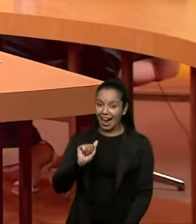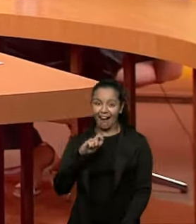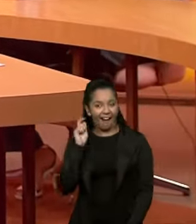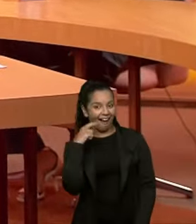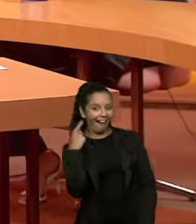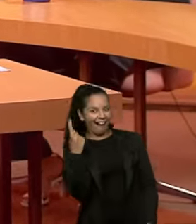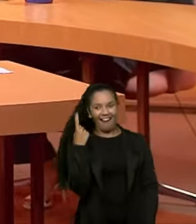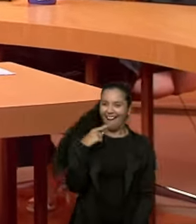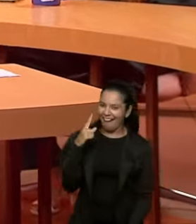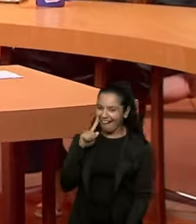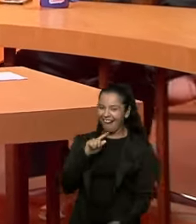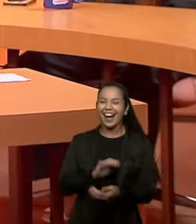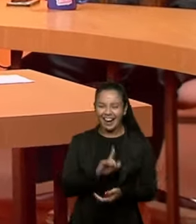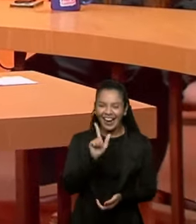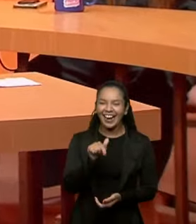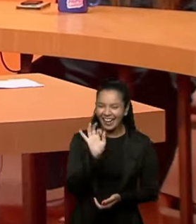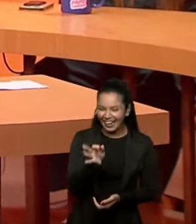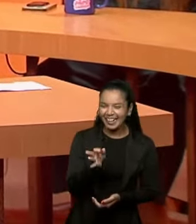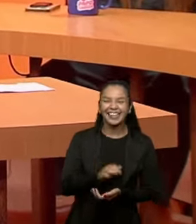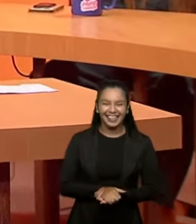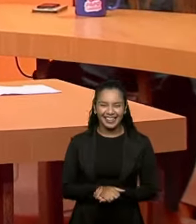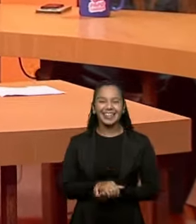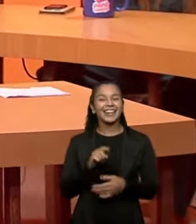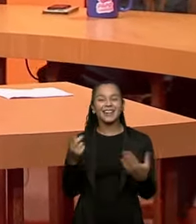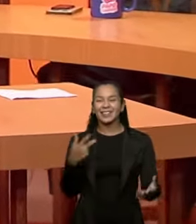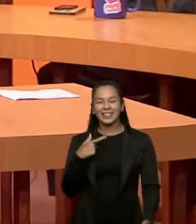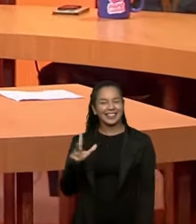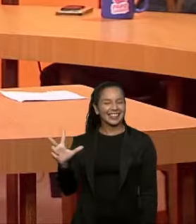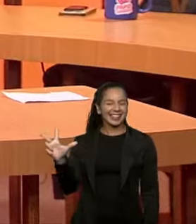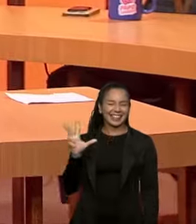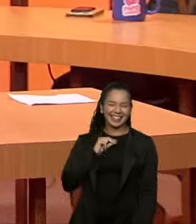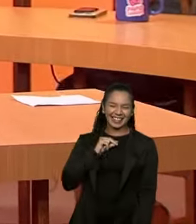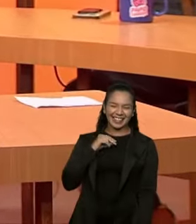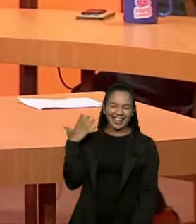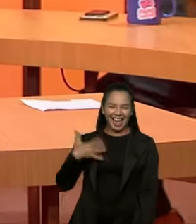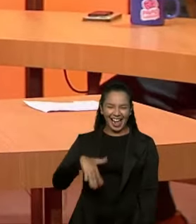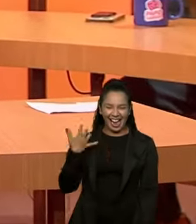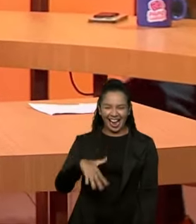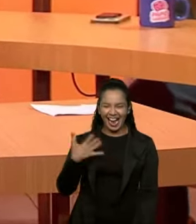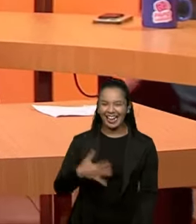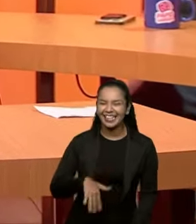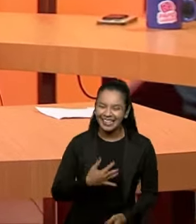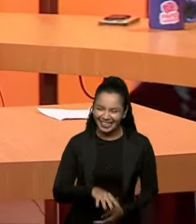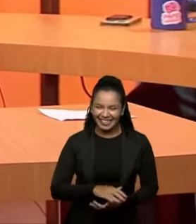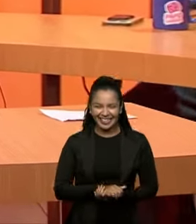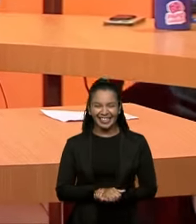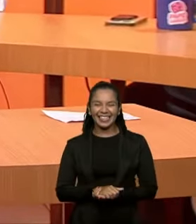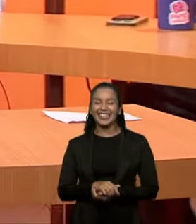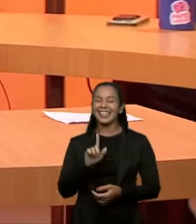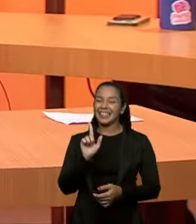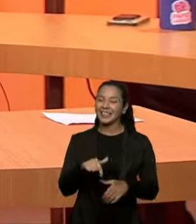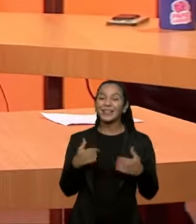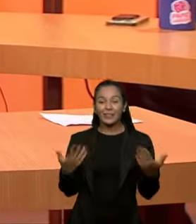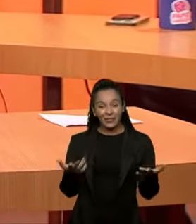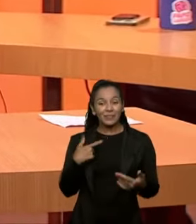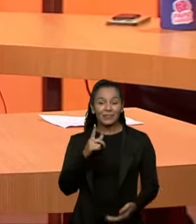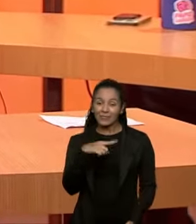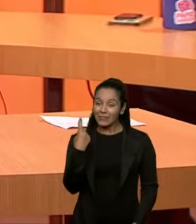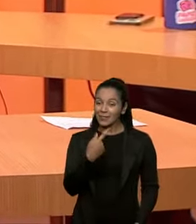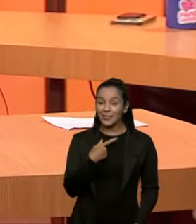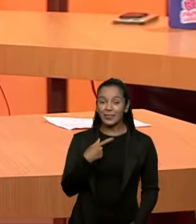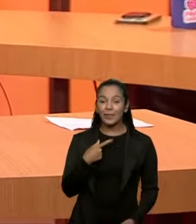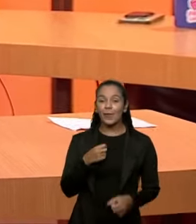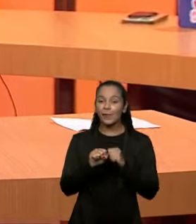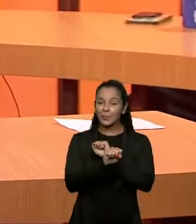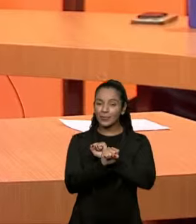Vistando do Pará. Falei, ela matando Joelma, seríssimo aqui agora. Ai, esse nosso ser censura